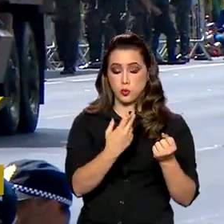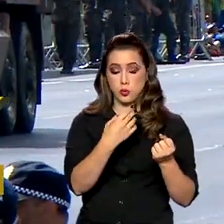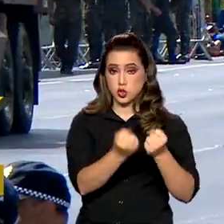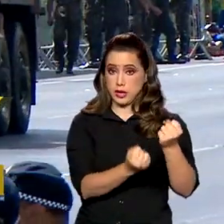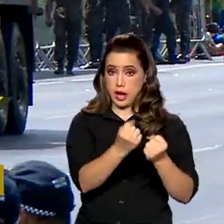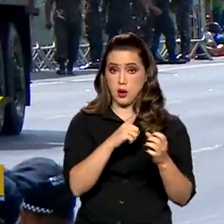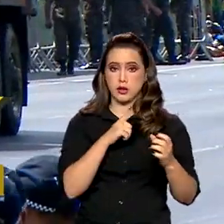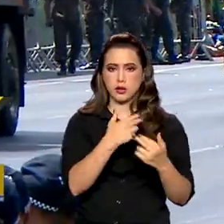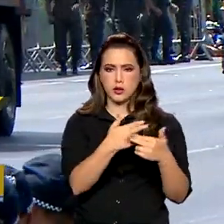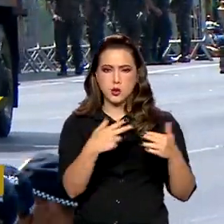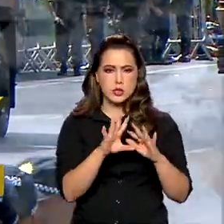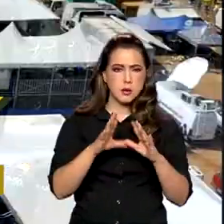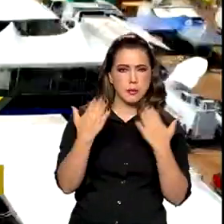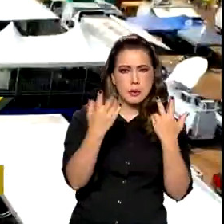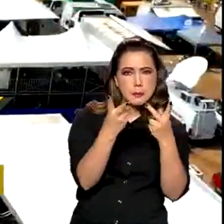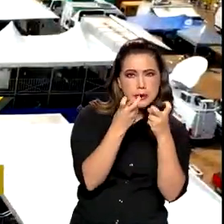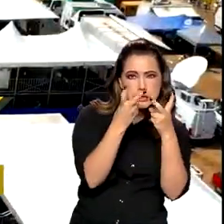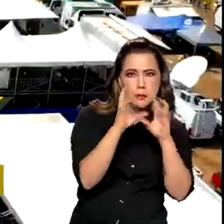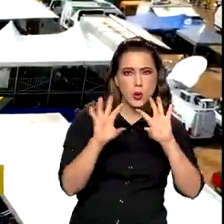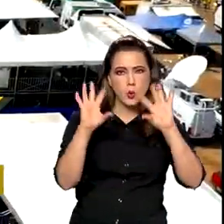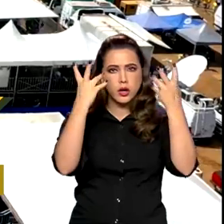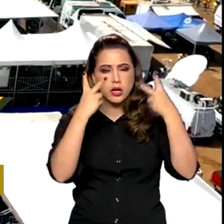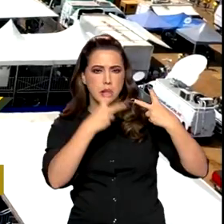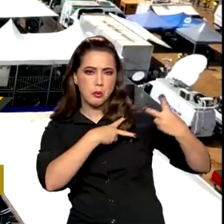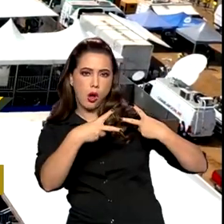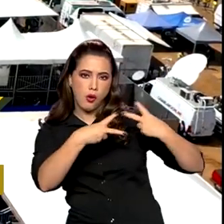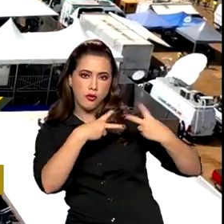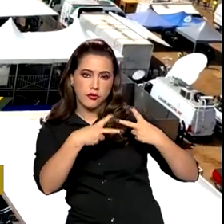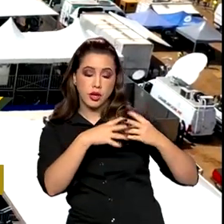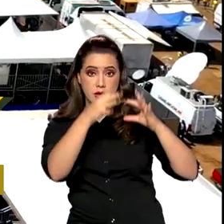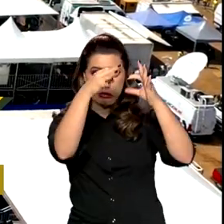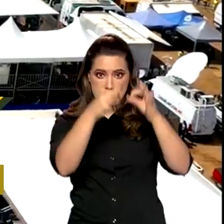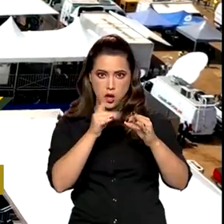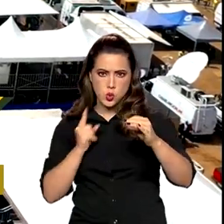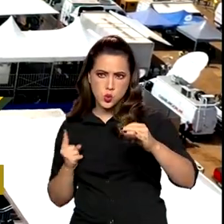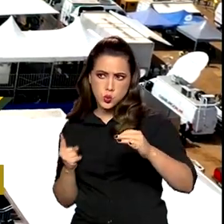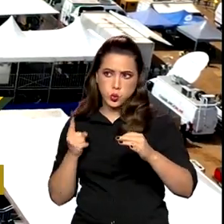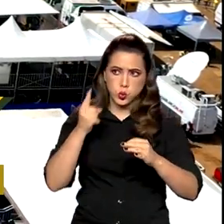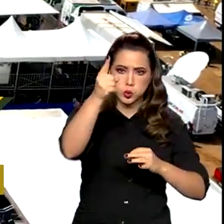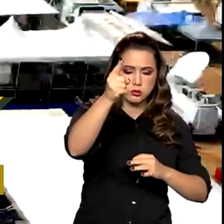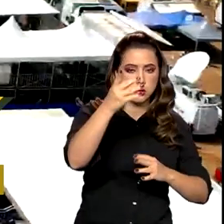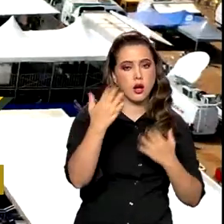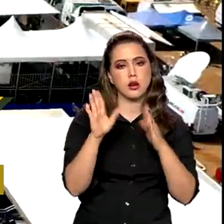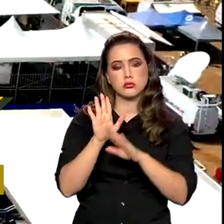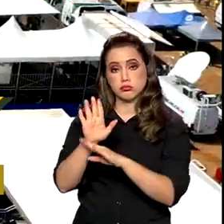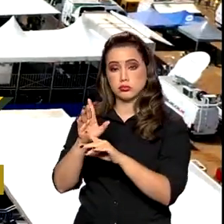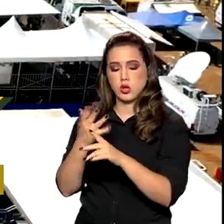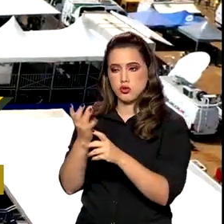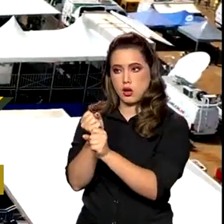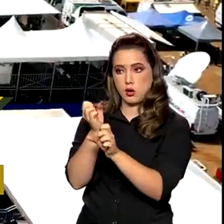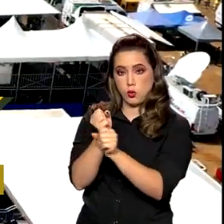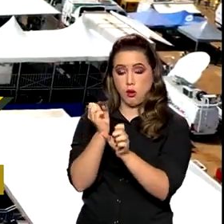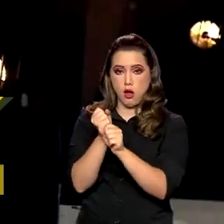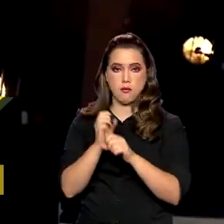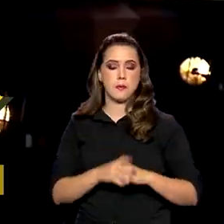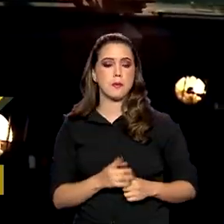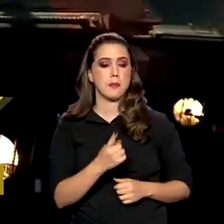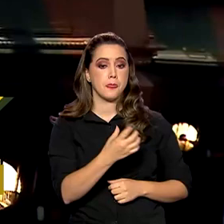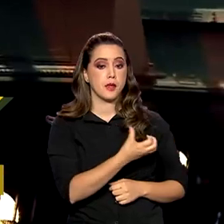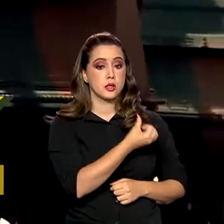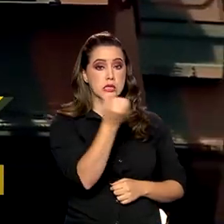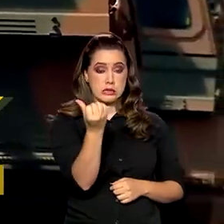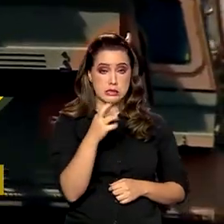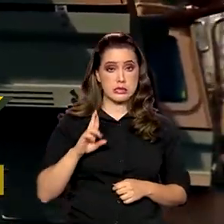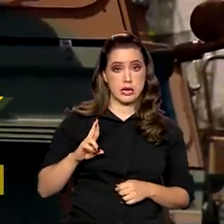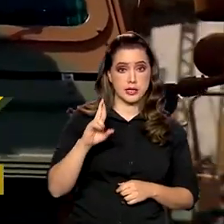meteorológico e tornar o tiro mais preciso. 6 lançadoras múltiplas universais, responsáveis por realizar o tiro de